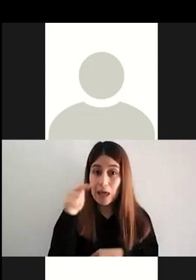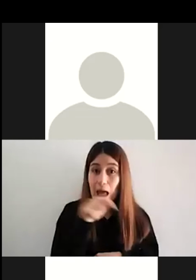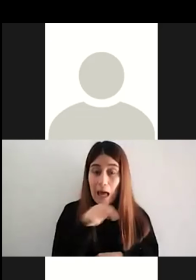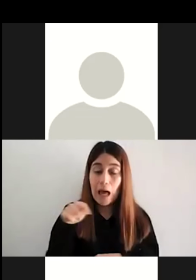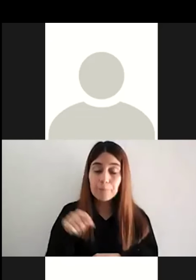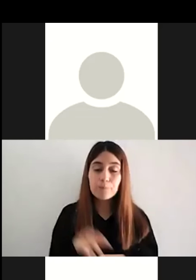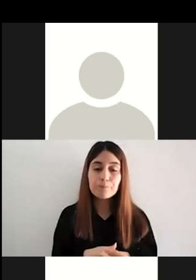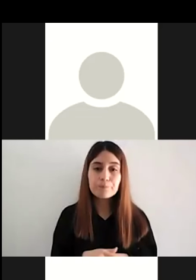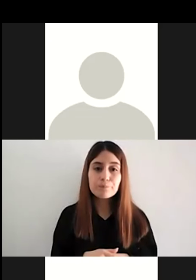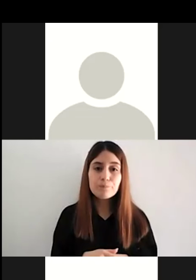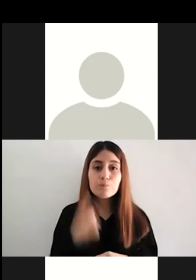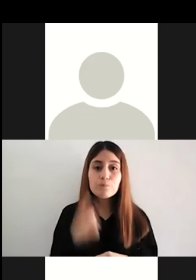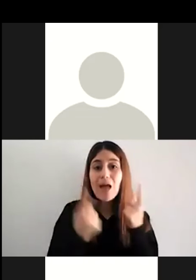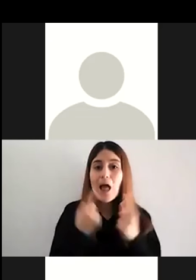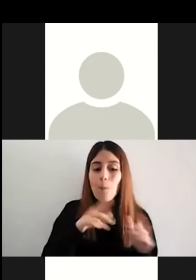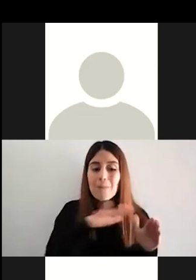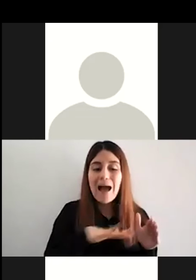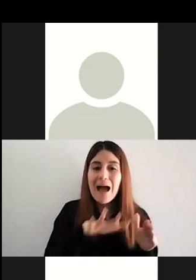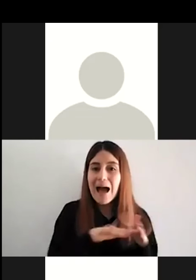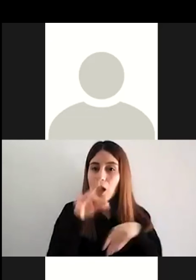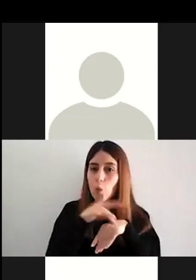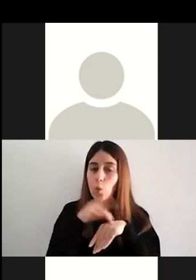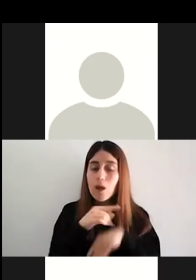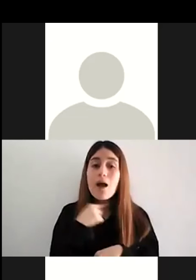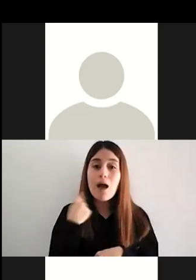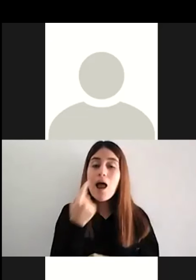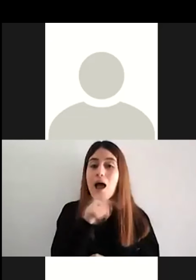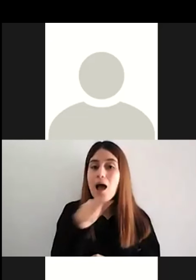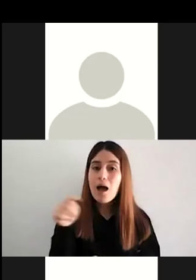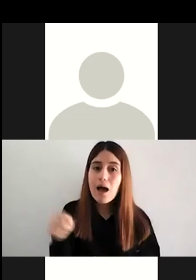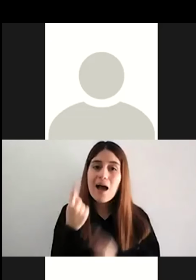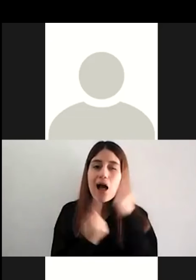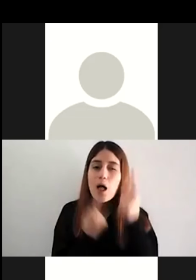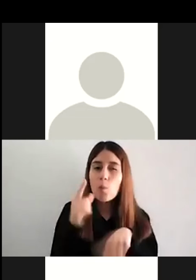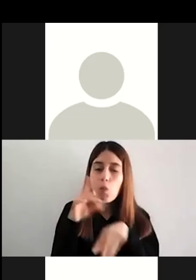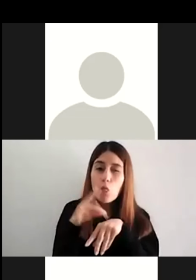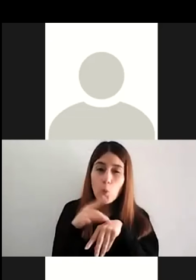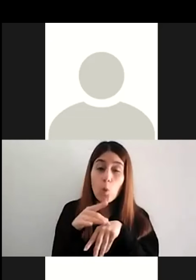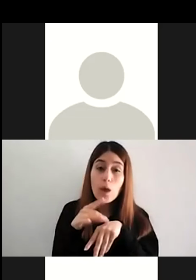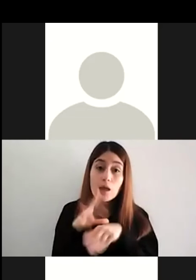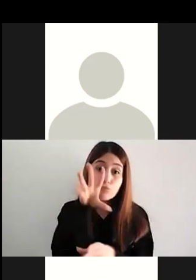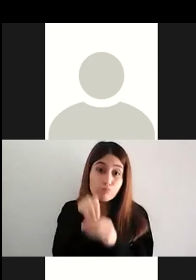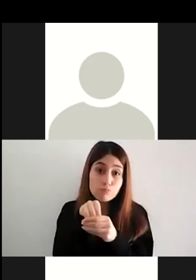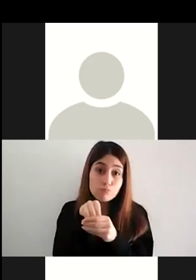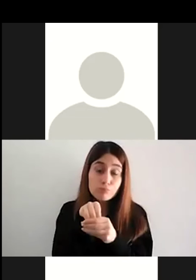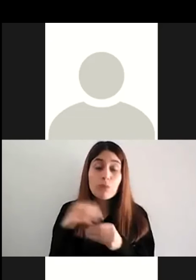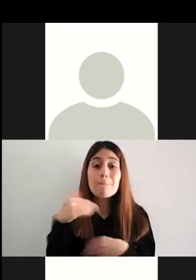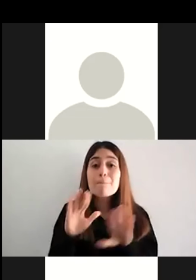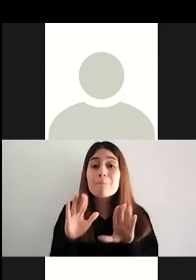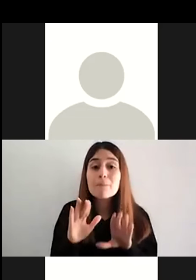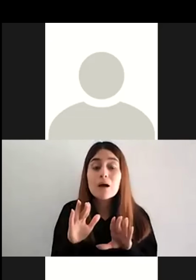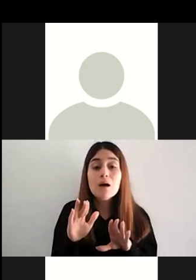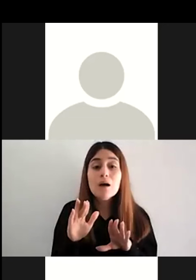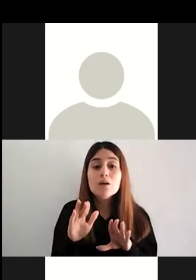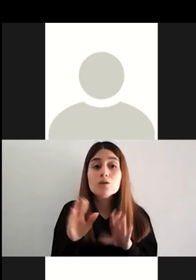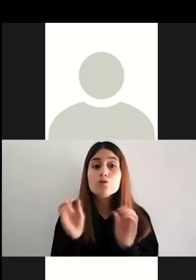de determinadas áreas de doenças raras. Existem algumas doenças que são incluídas, mas não